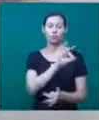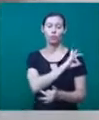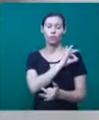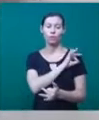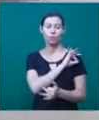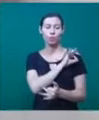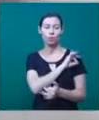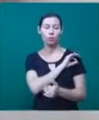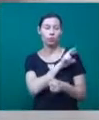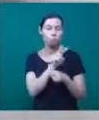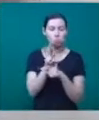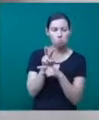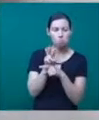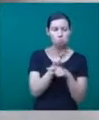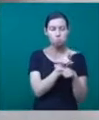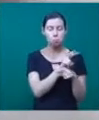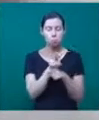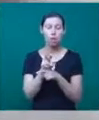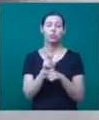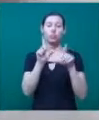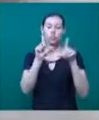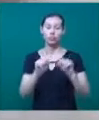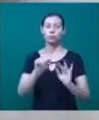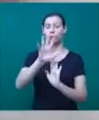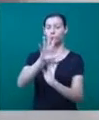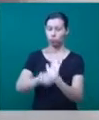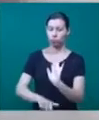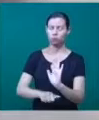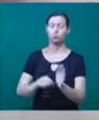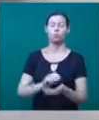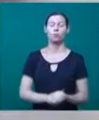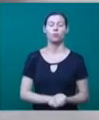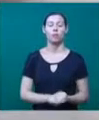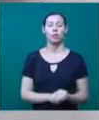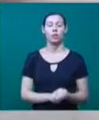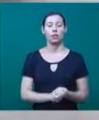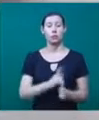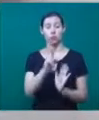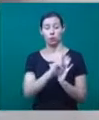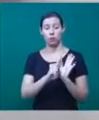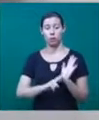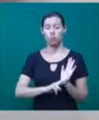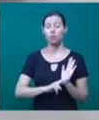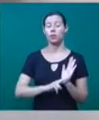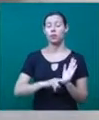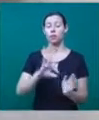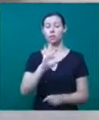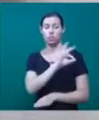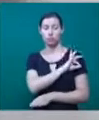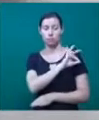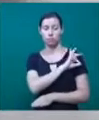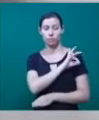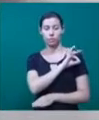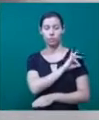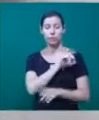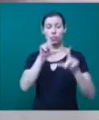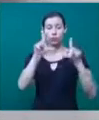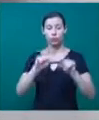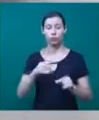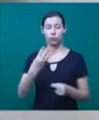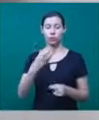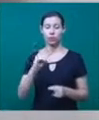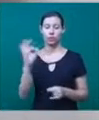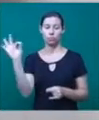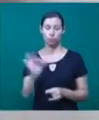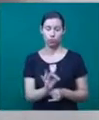e que diminuiu o número de furtos e roubos por lá. De acordo com um relatório da Polícia Militar, houve redução de 40% no número